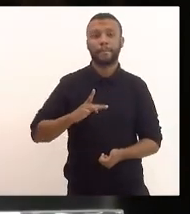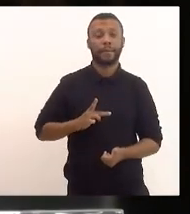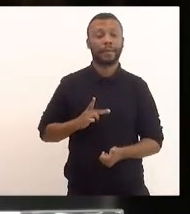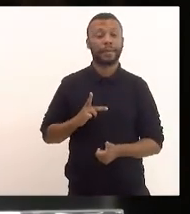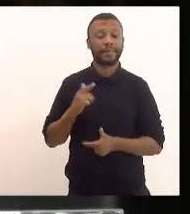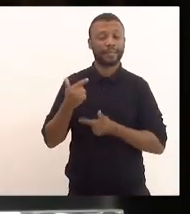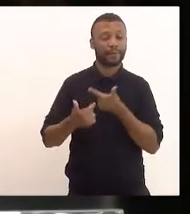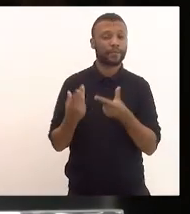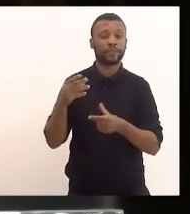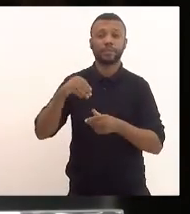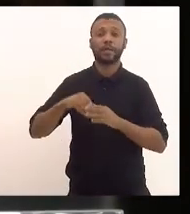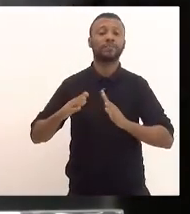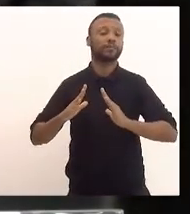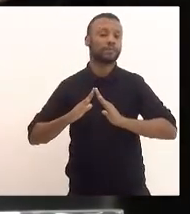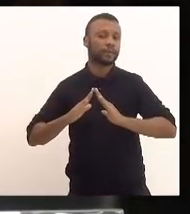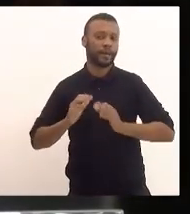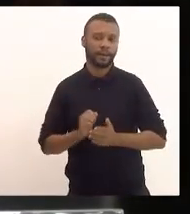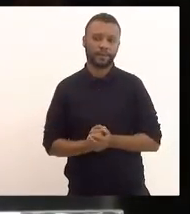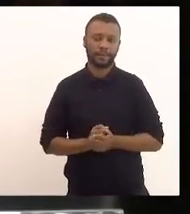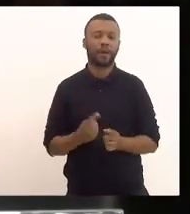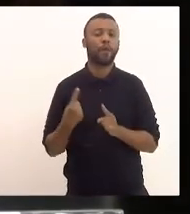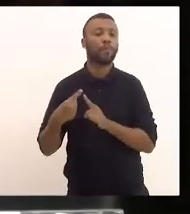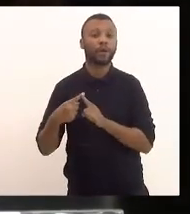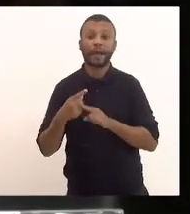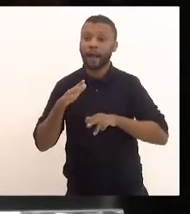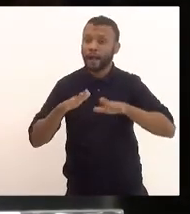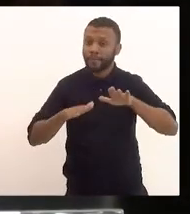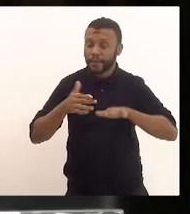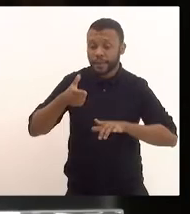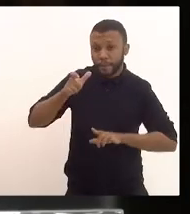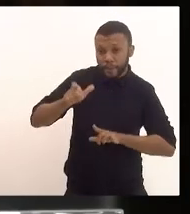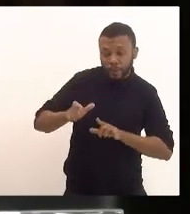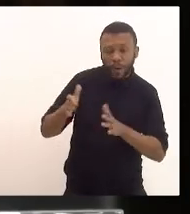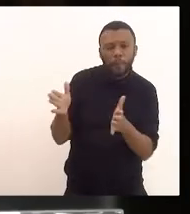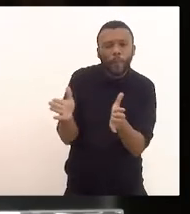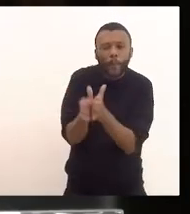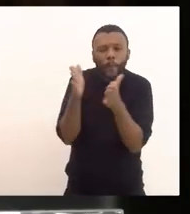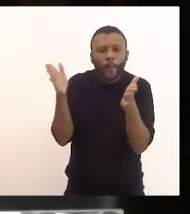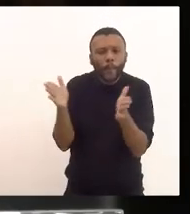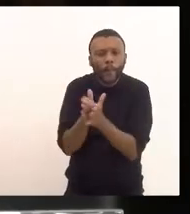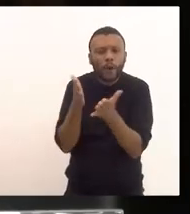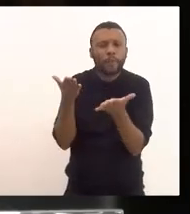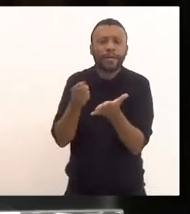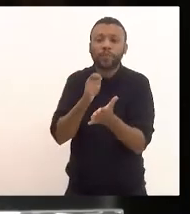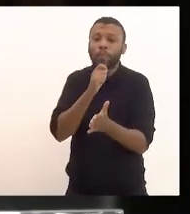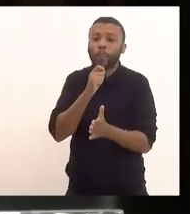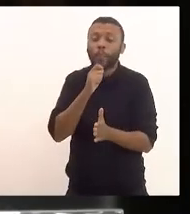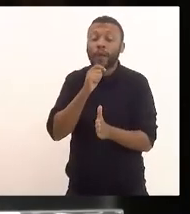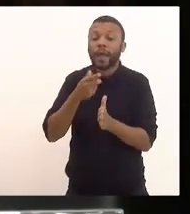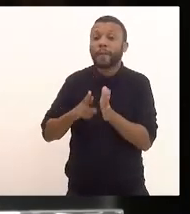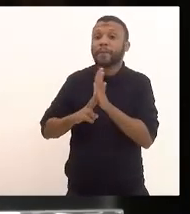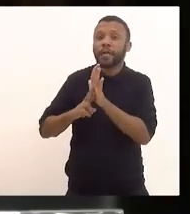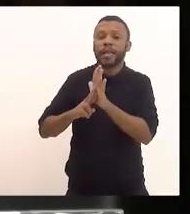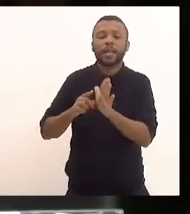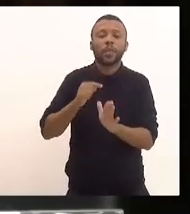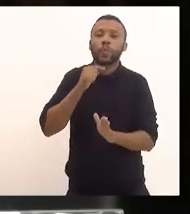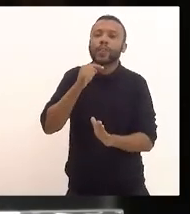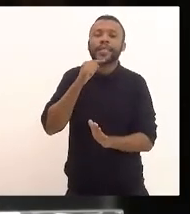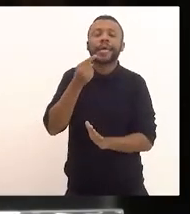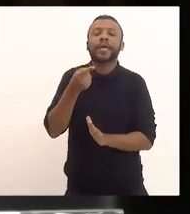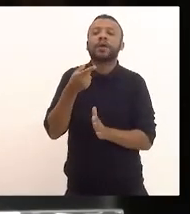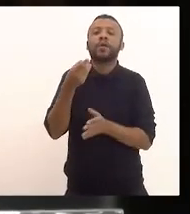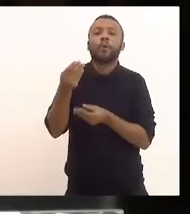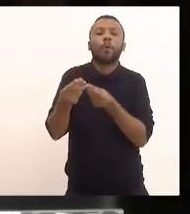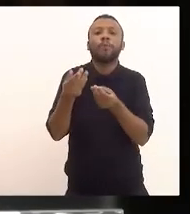domiciliar porque muitas vezes essas pessoas que não têm voz eles também não tem condições de acessibilidade